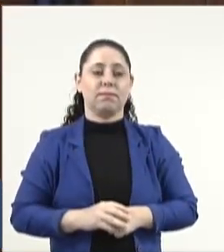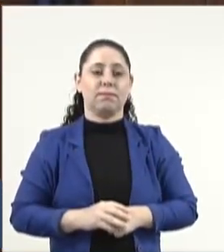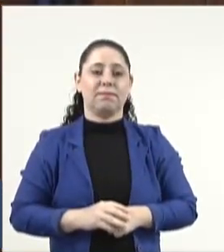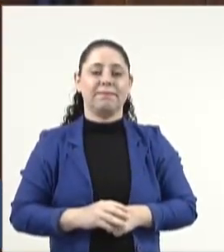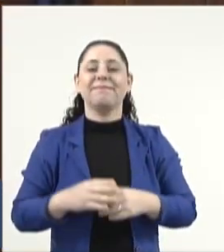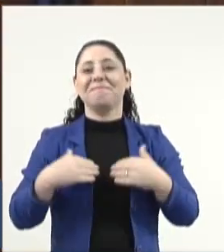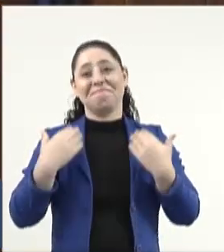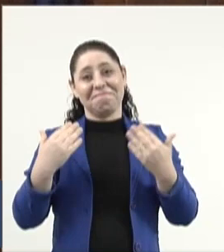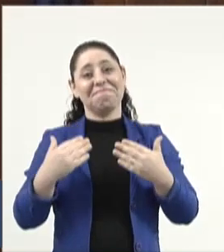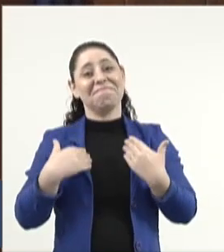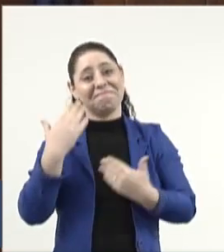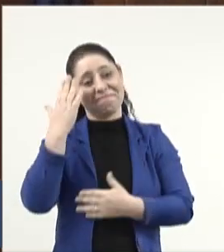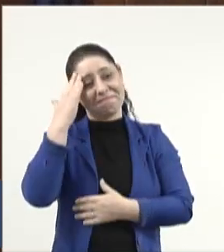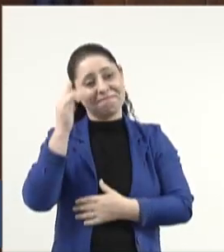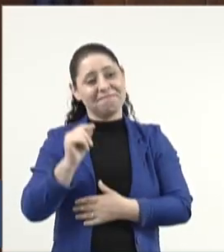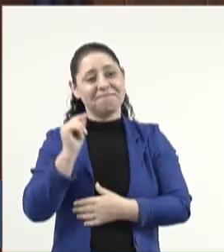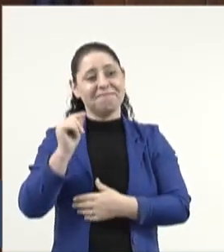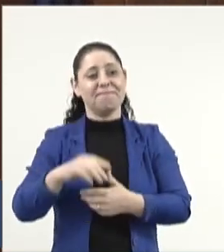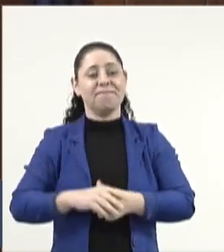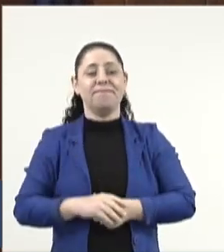fico contente de saber que